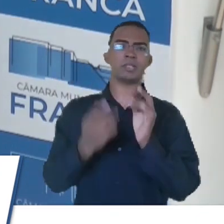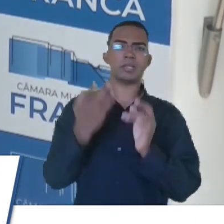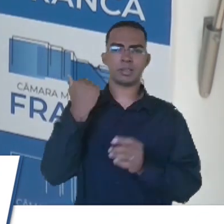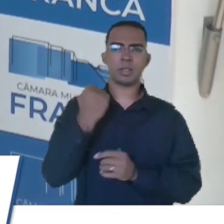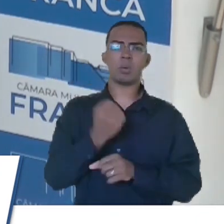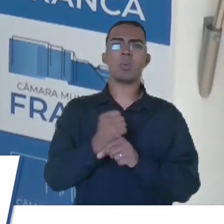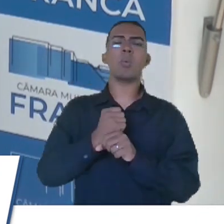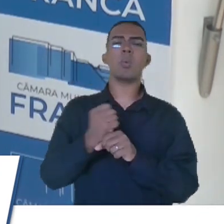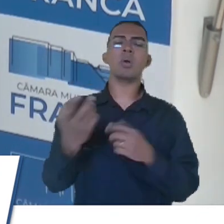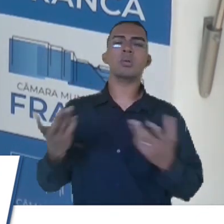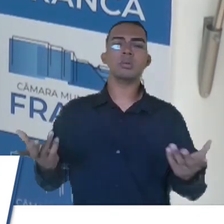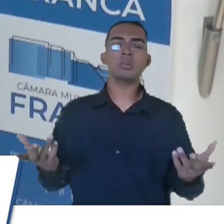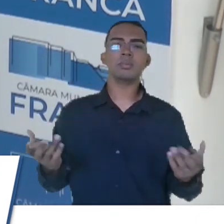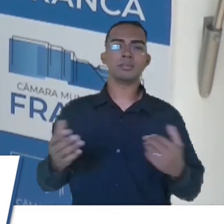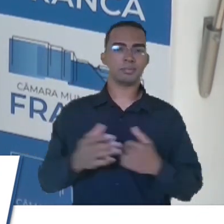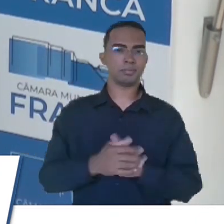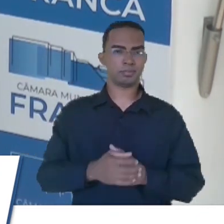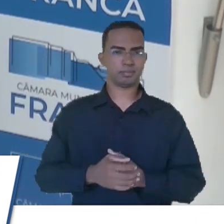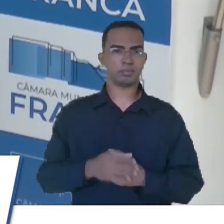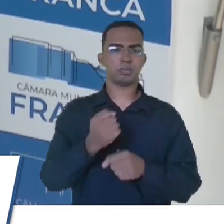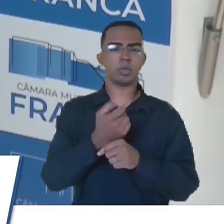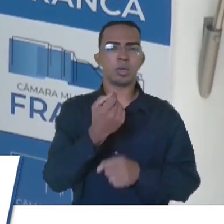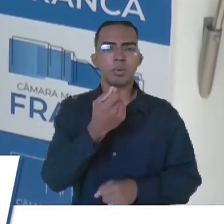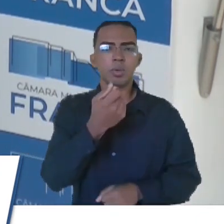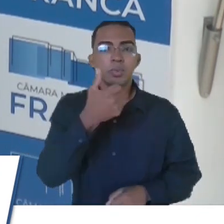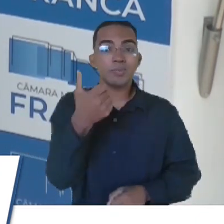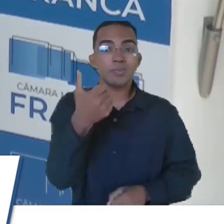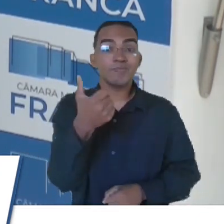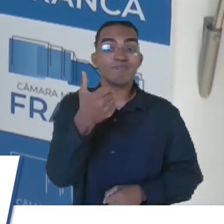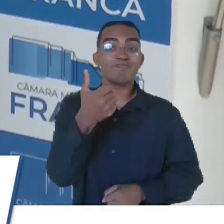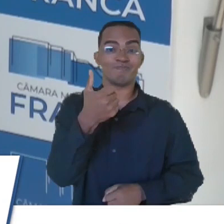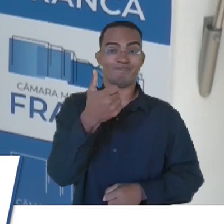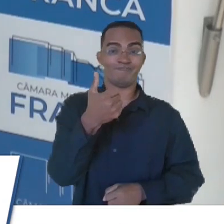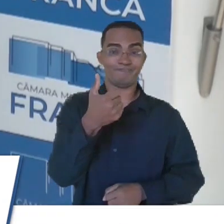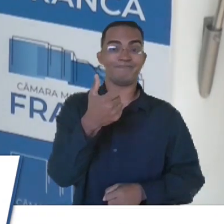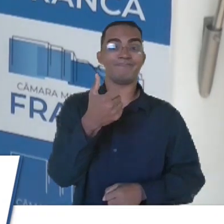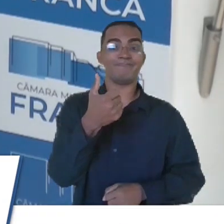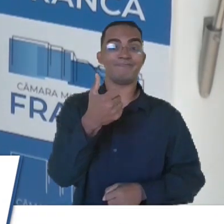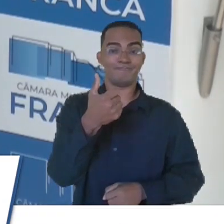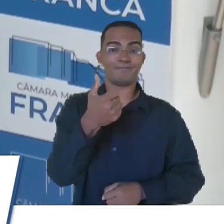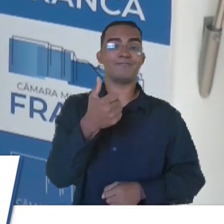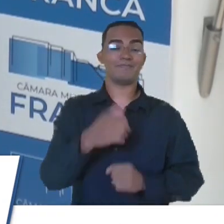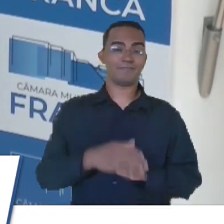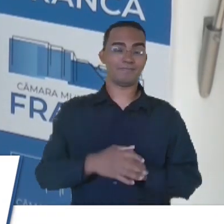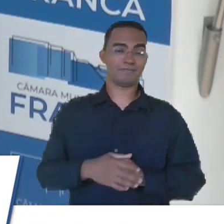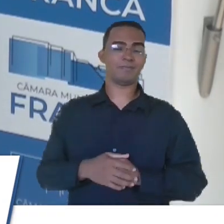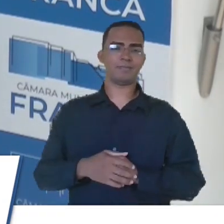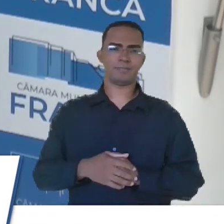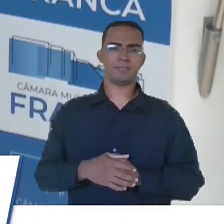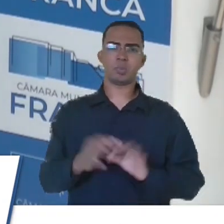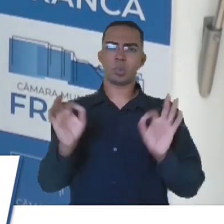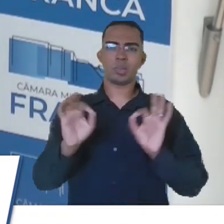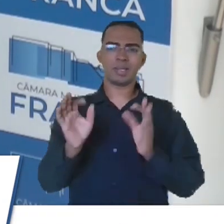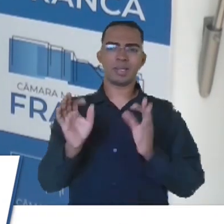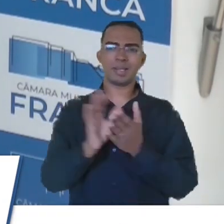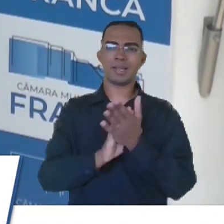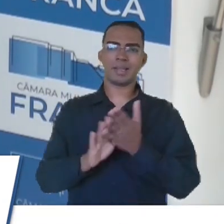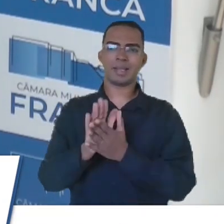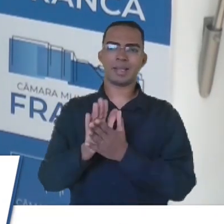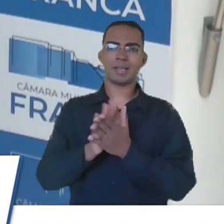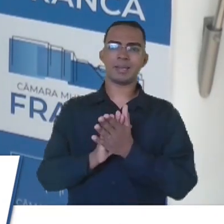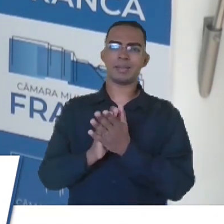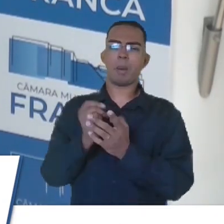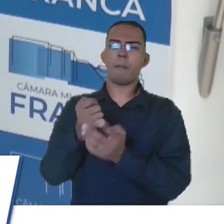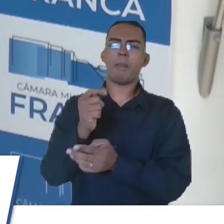aqui? 2001. Então, nem existia praticamente as redes